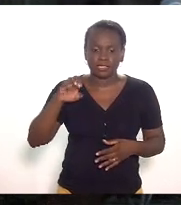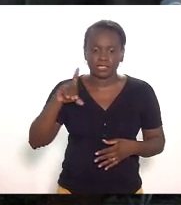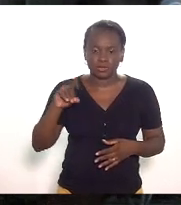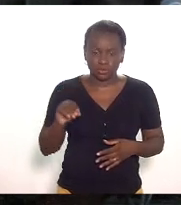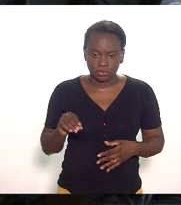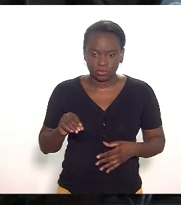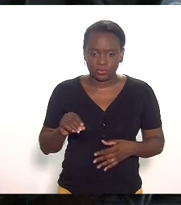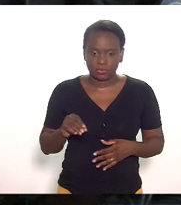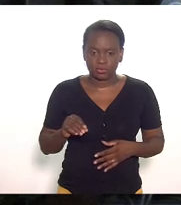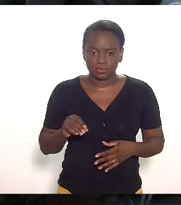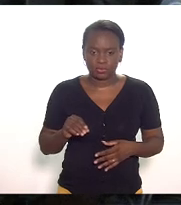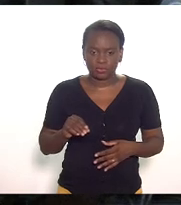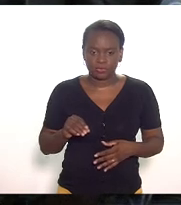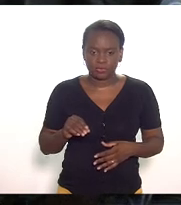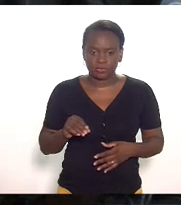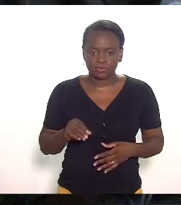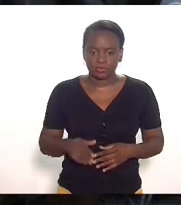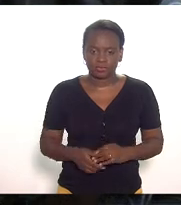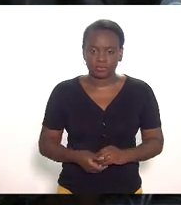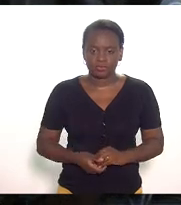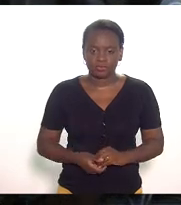Misto.